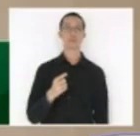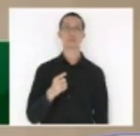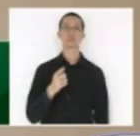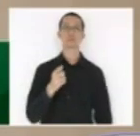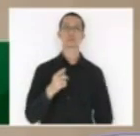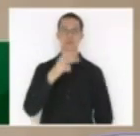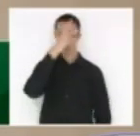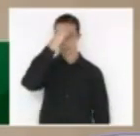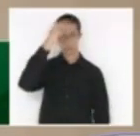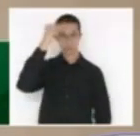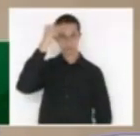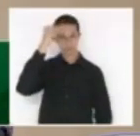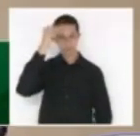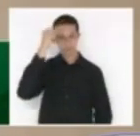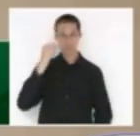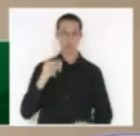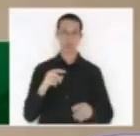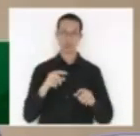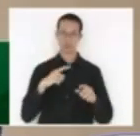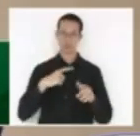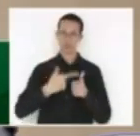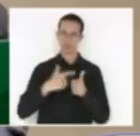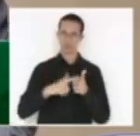É torto o dedo? Não. Ah, então...